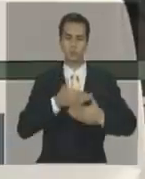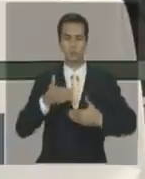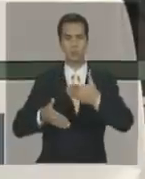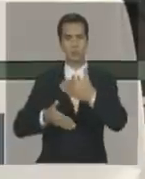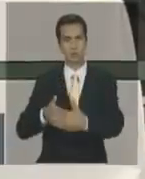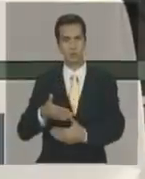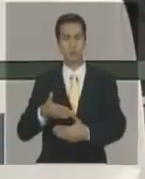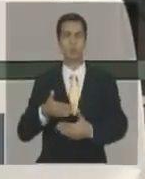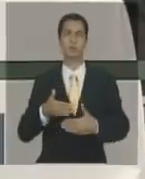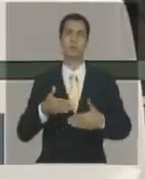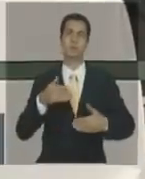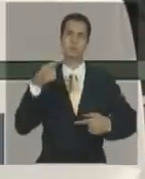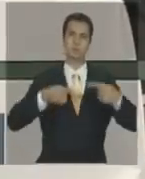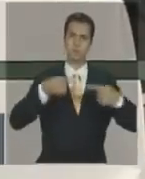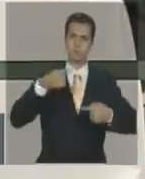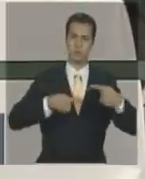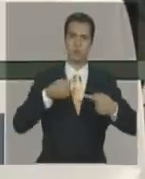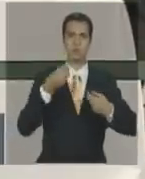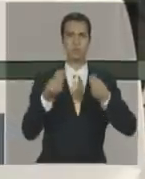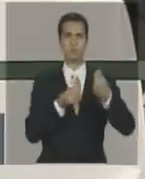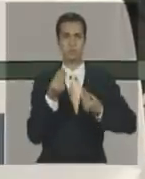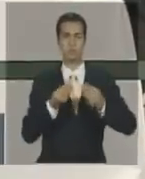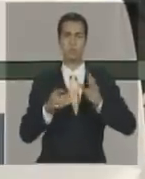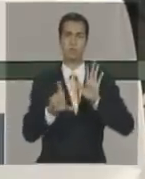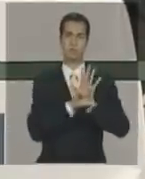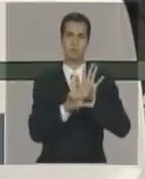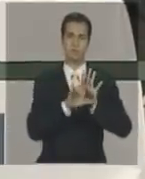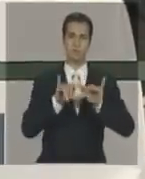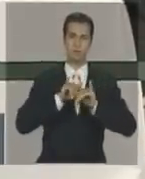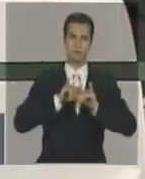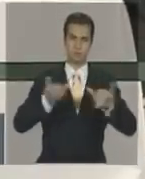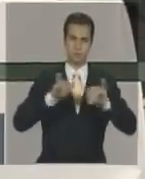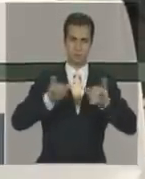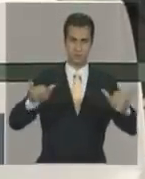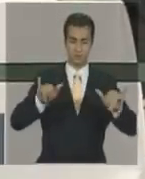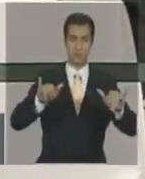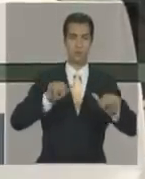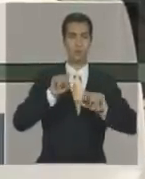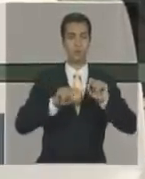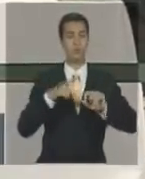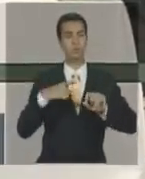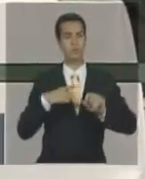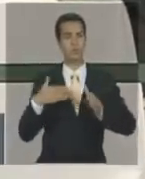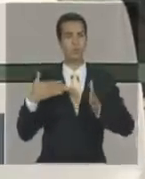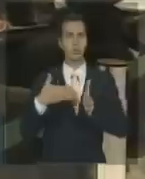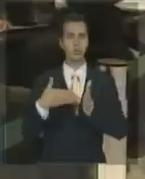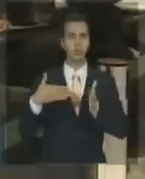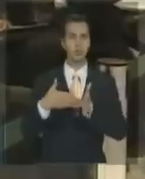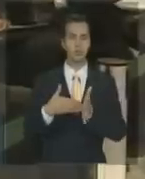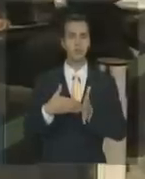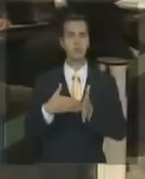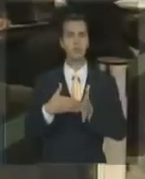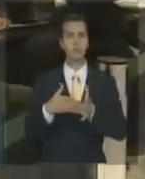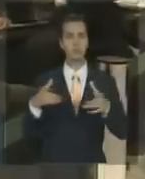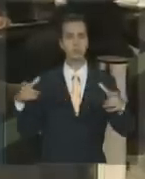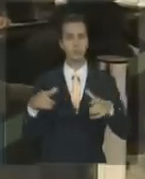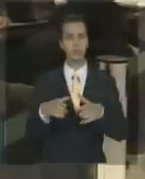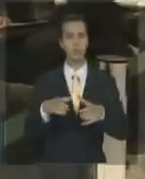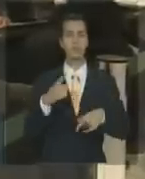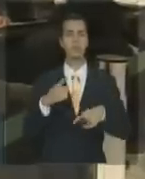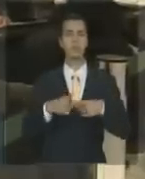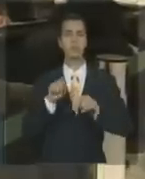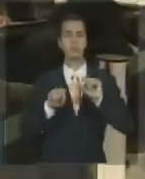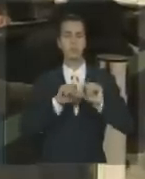de comunicação e na mídia sobre a lei de acesso à informação foi bastante restrito do ponto de vista da